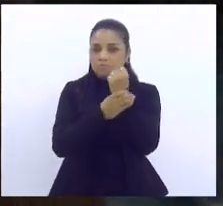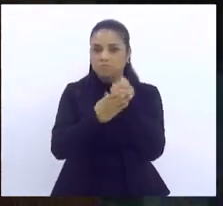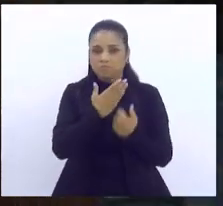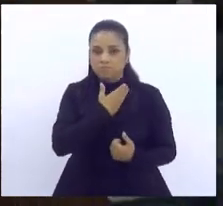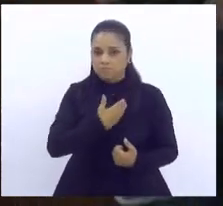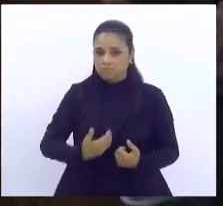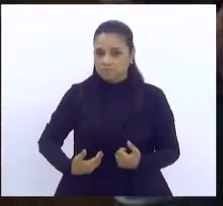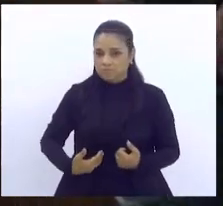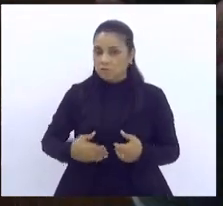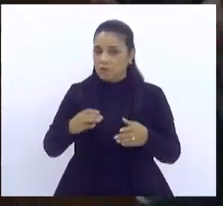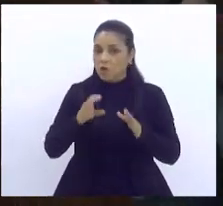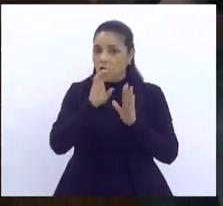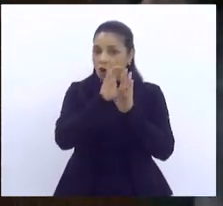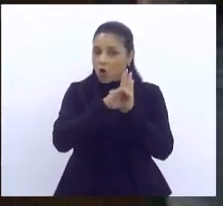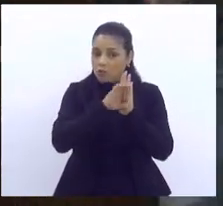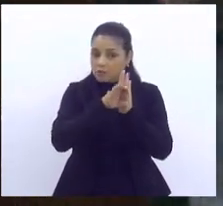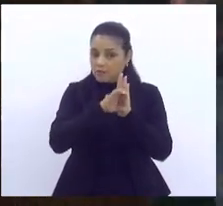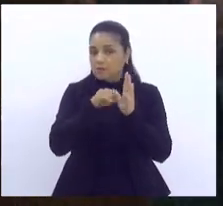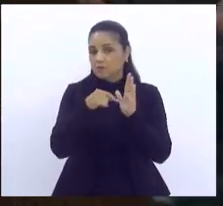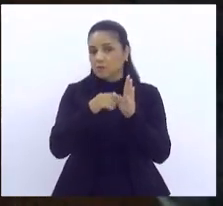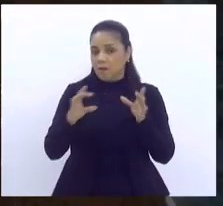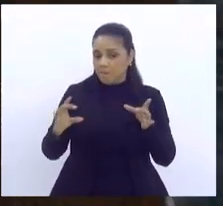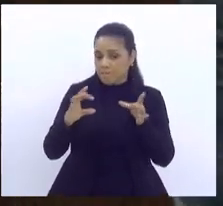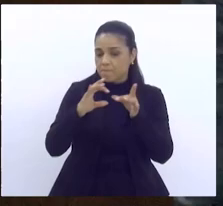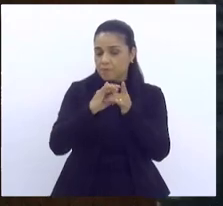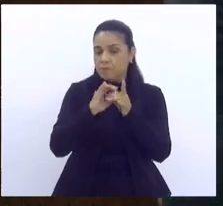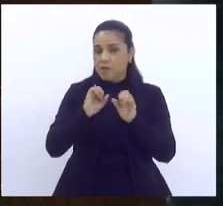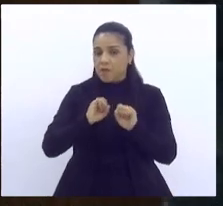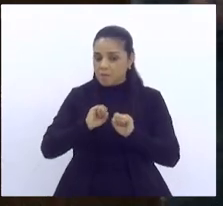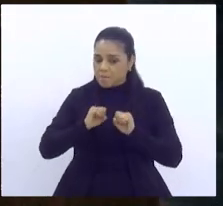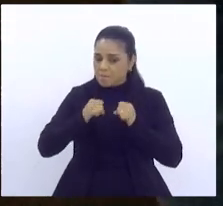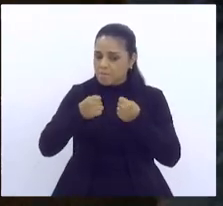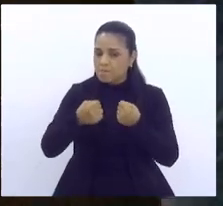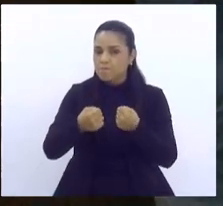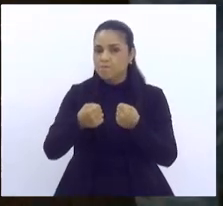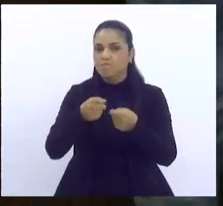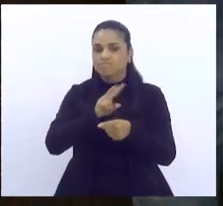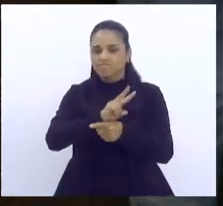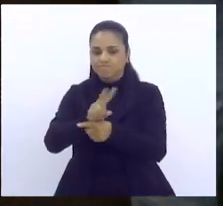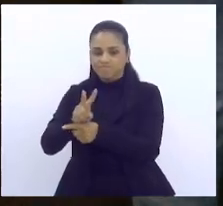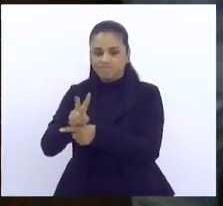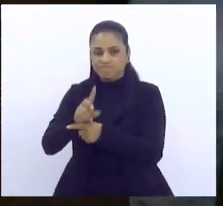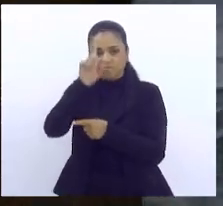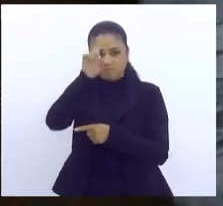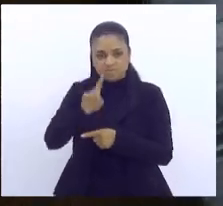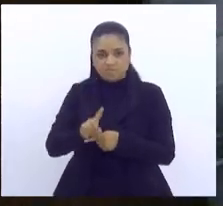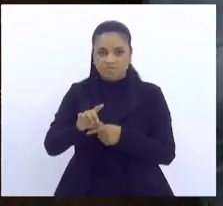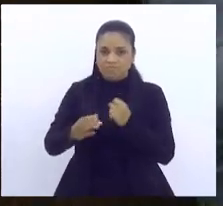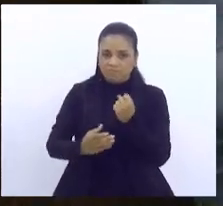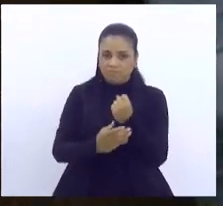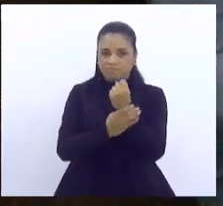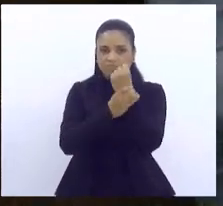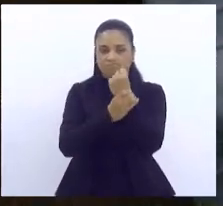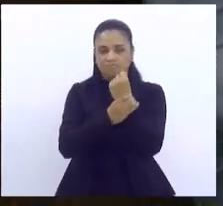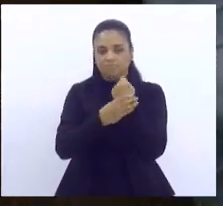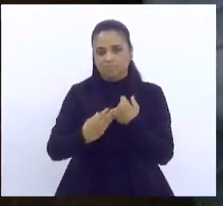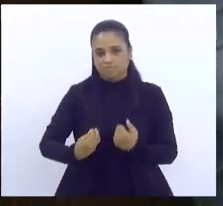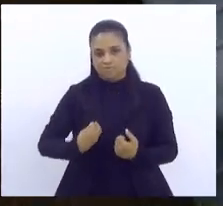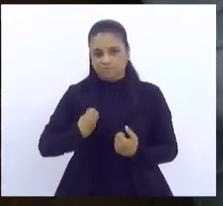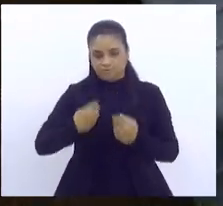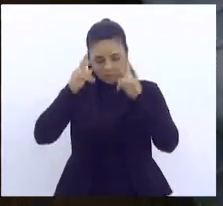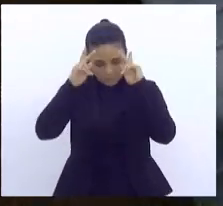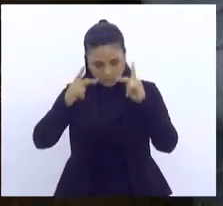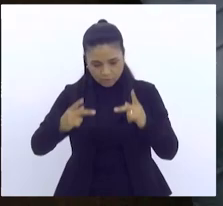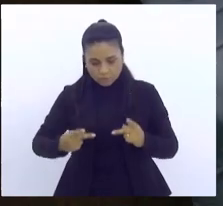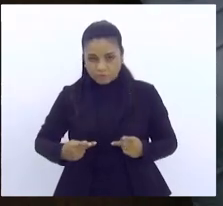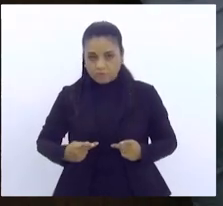pública é um conceito atrelado à proteção da vida e à garantia de direitos. Como defensora de direitos humanos,